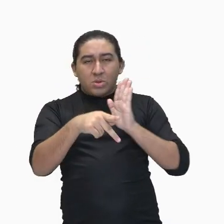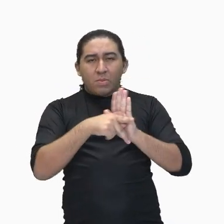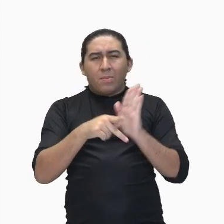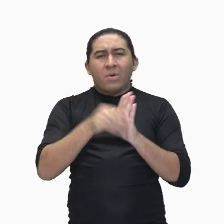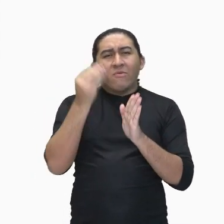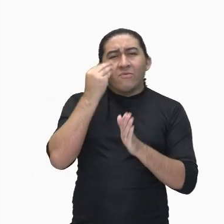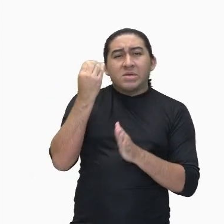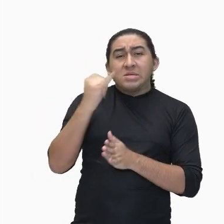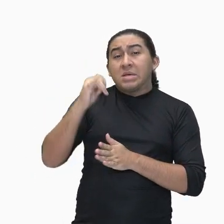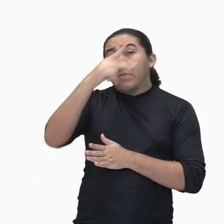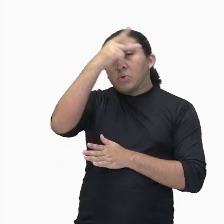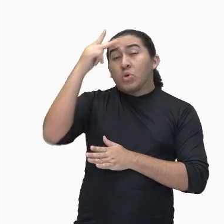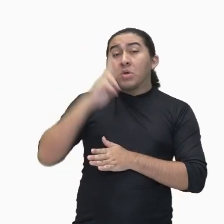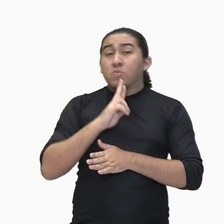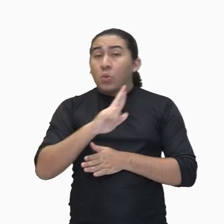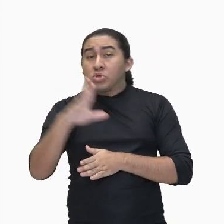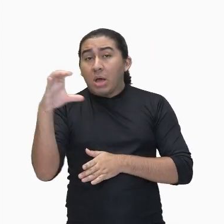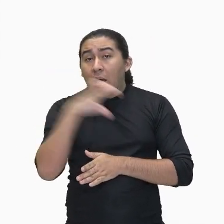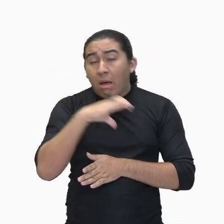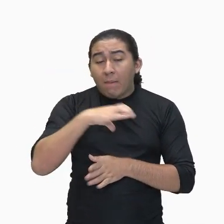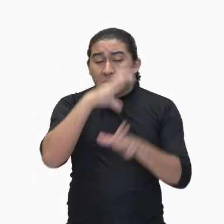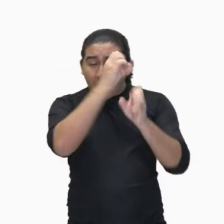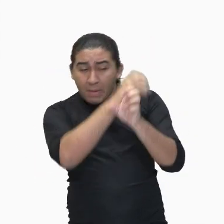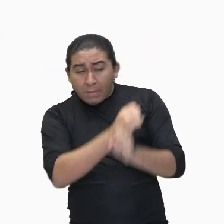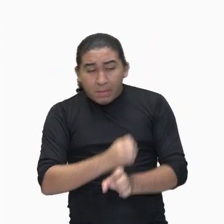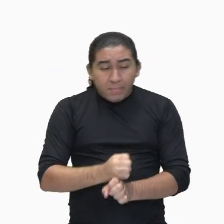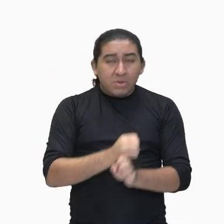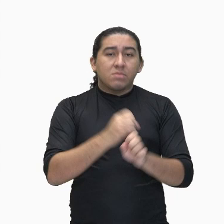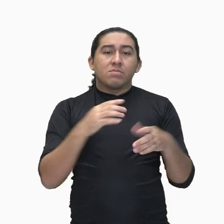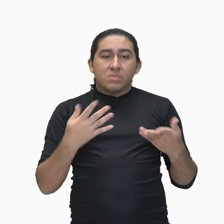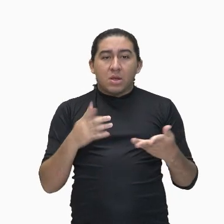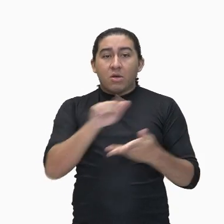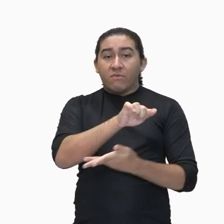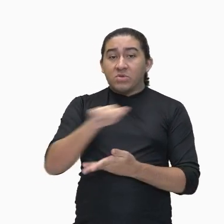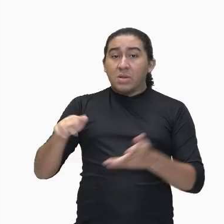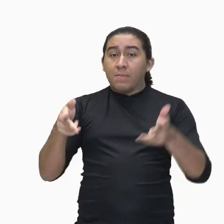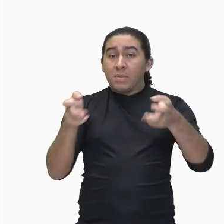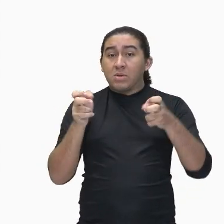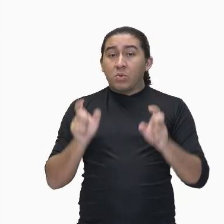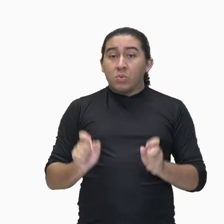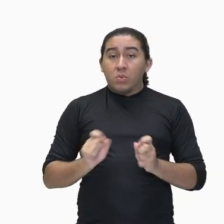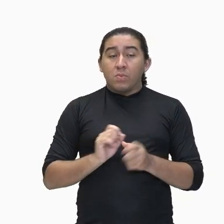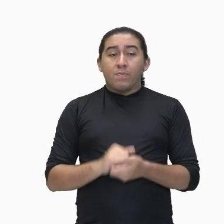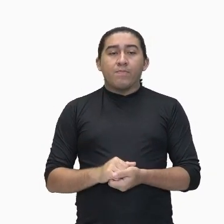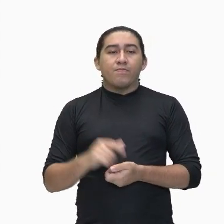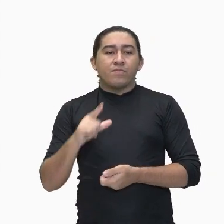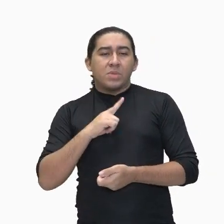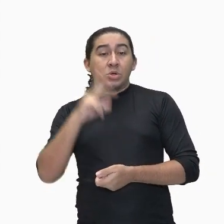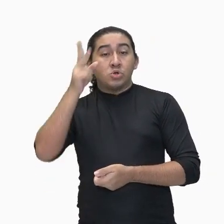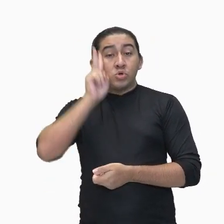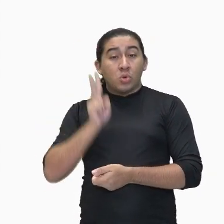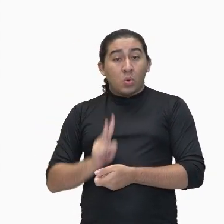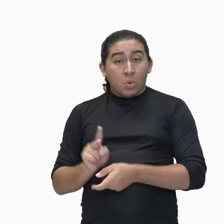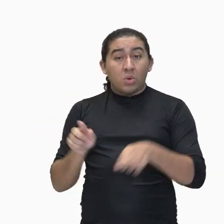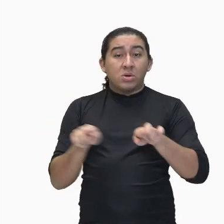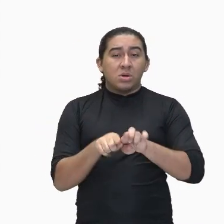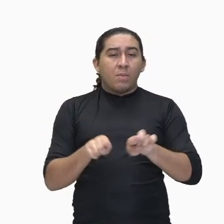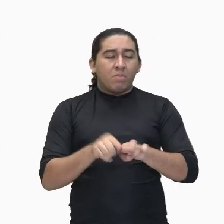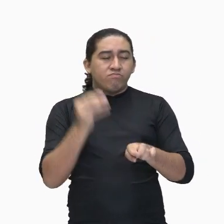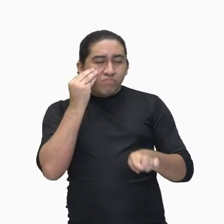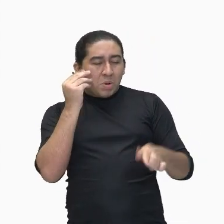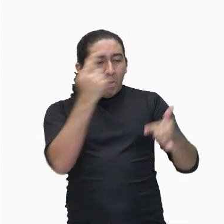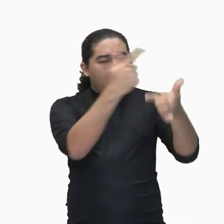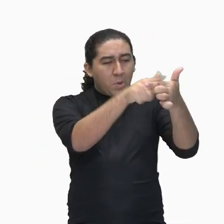lógica. Né? Então, é você então olhar para uma história, olhar para um problema e